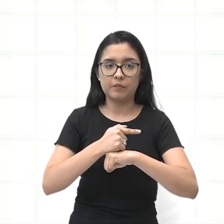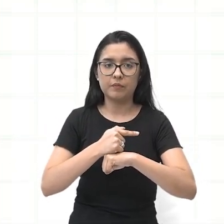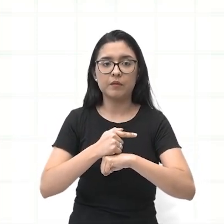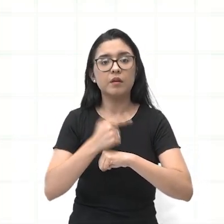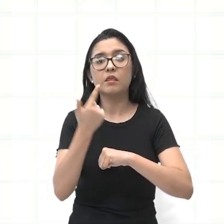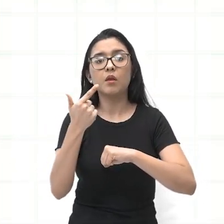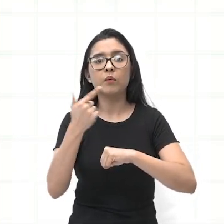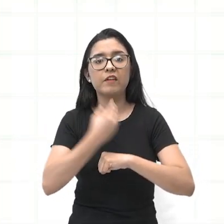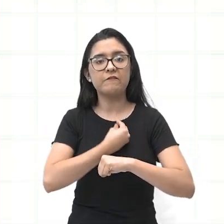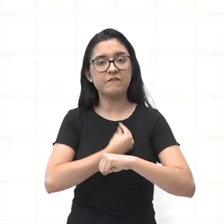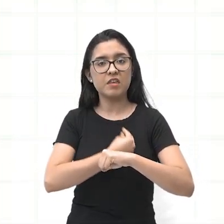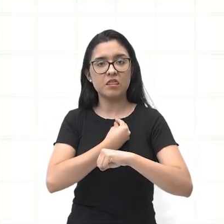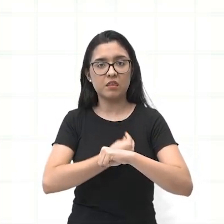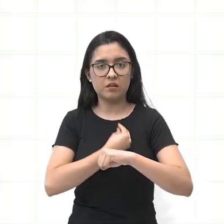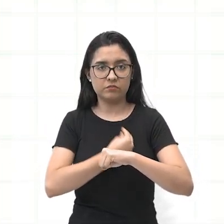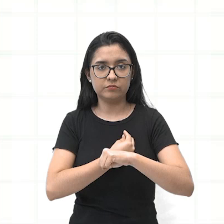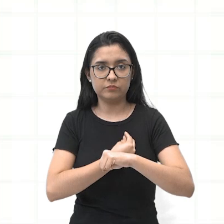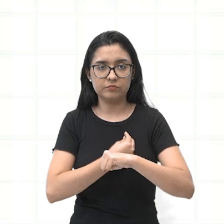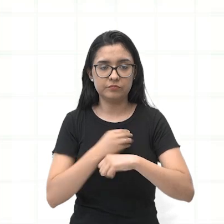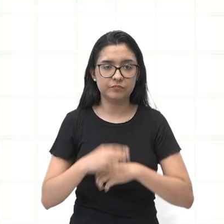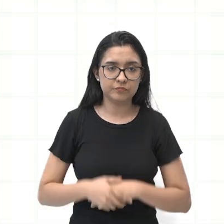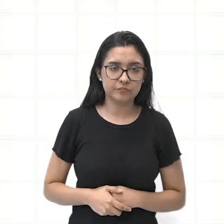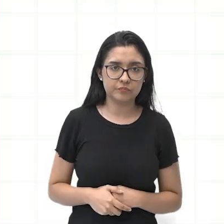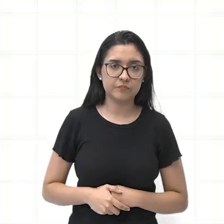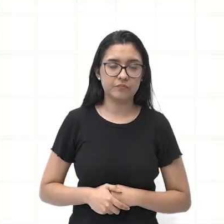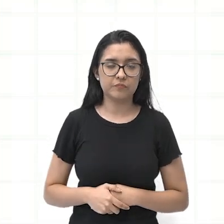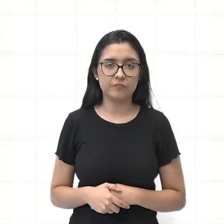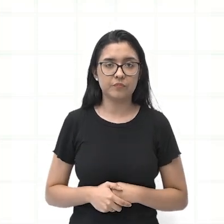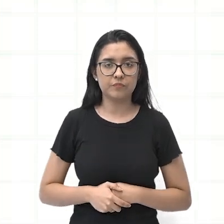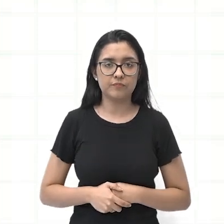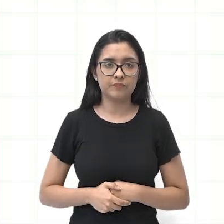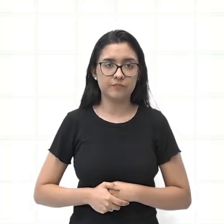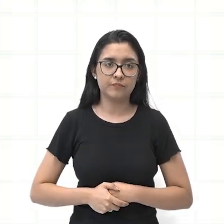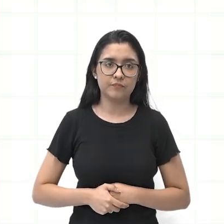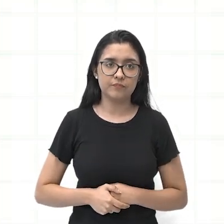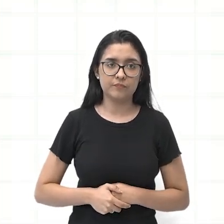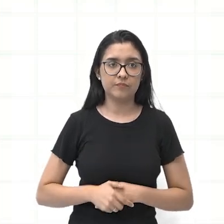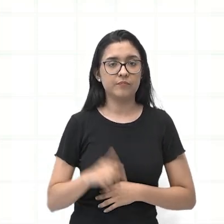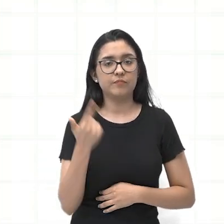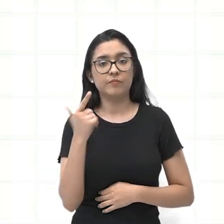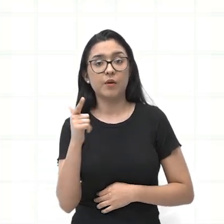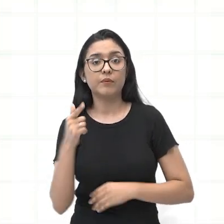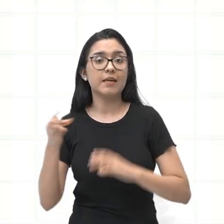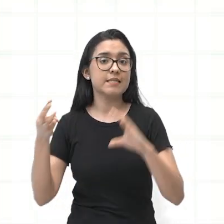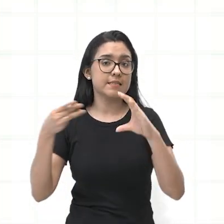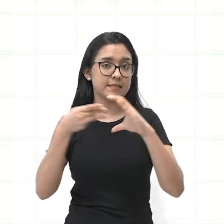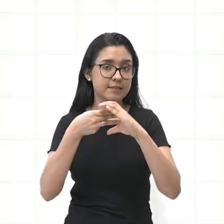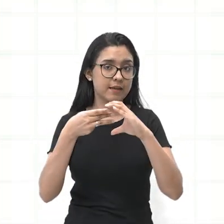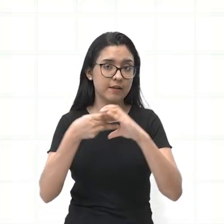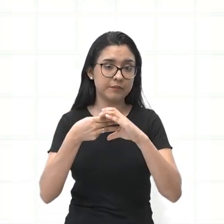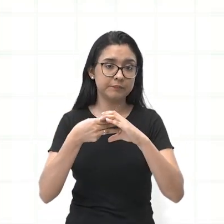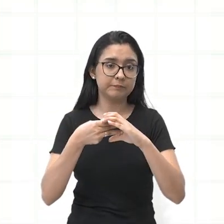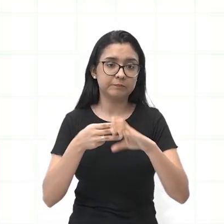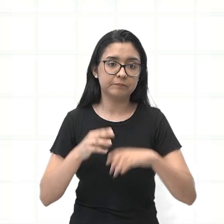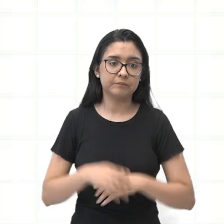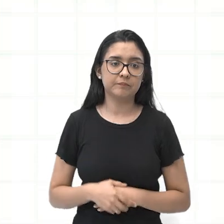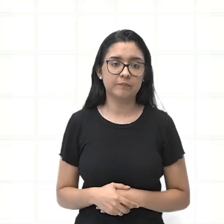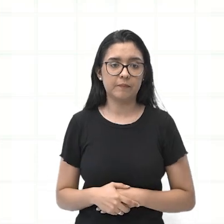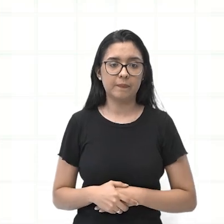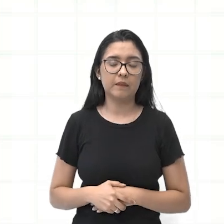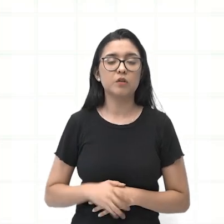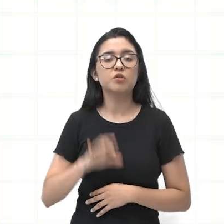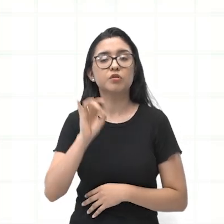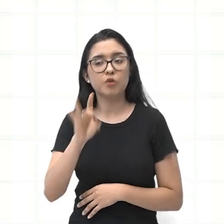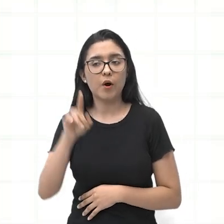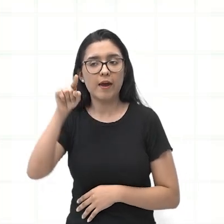não possui vida. Não possui o quê? Células. Quando é